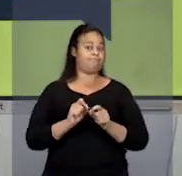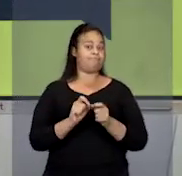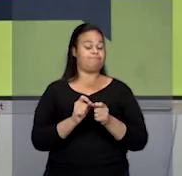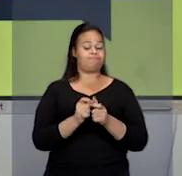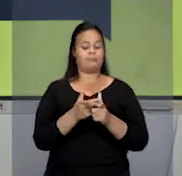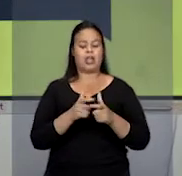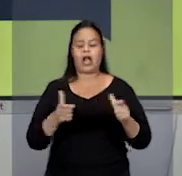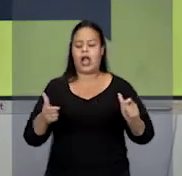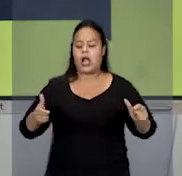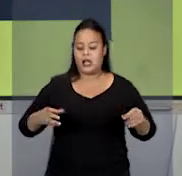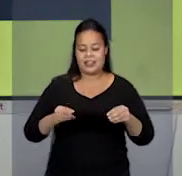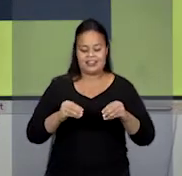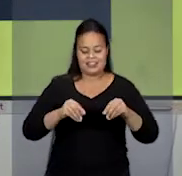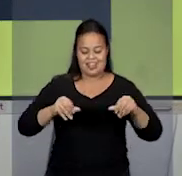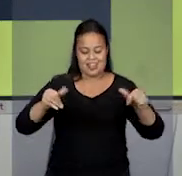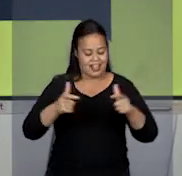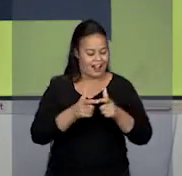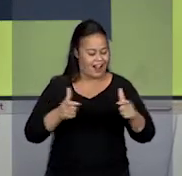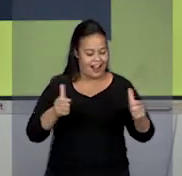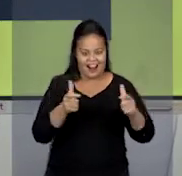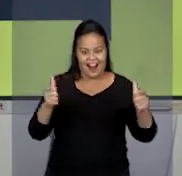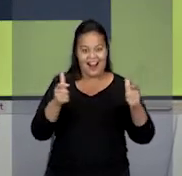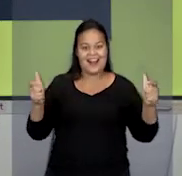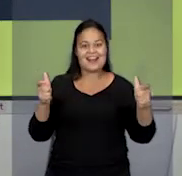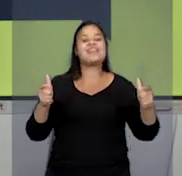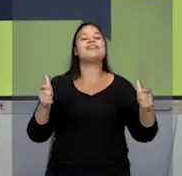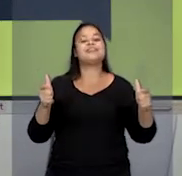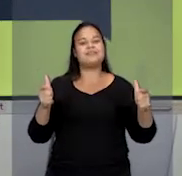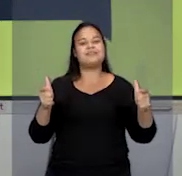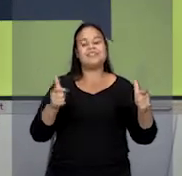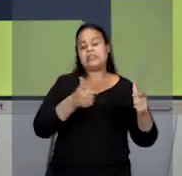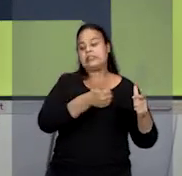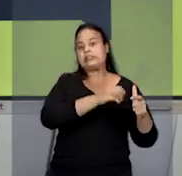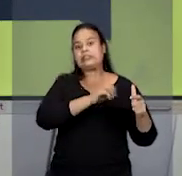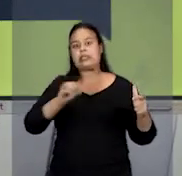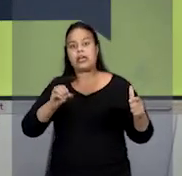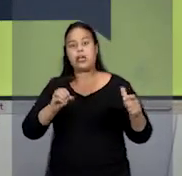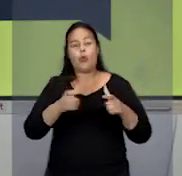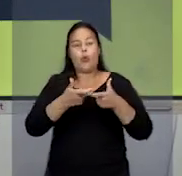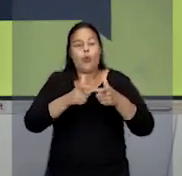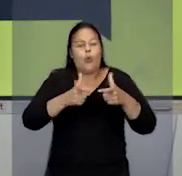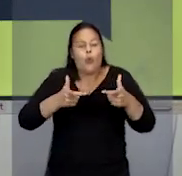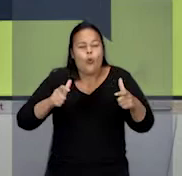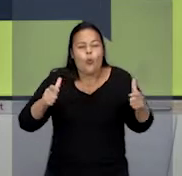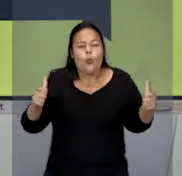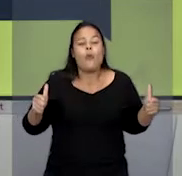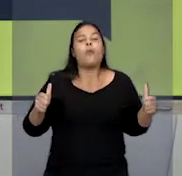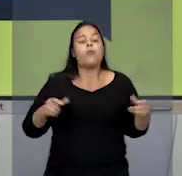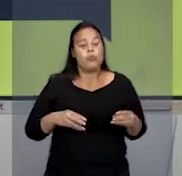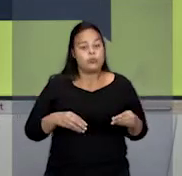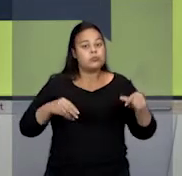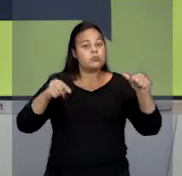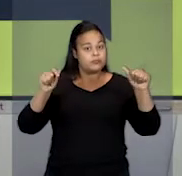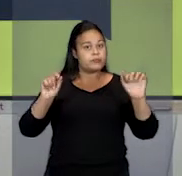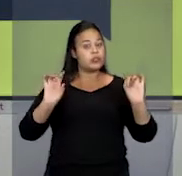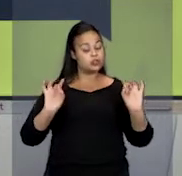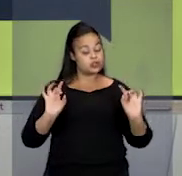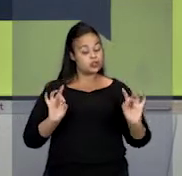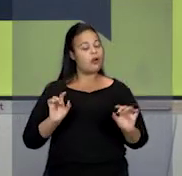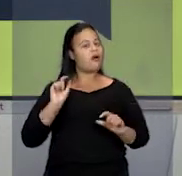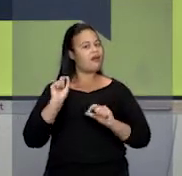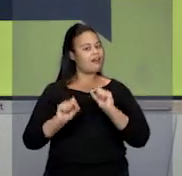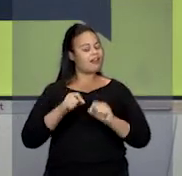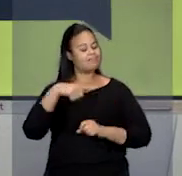de terras maior do que, se não me engano, 100 alqueires de terra. Ou seja, só quem tinha essa